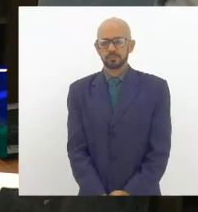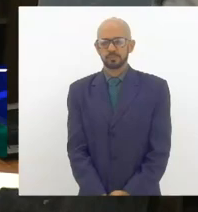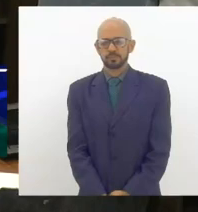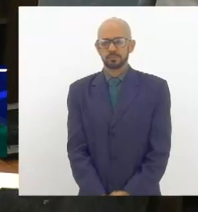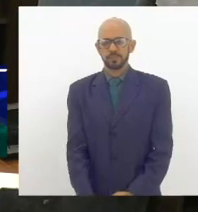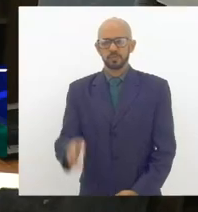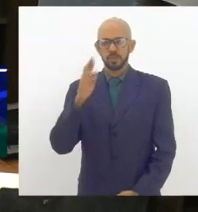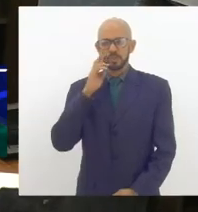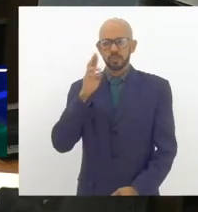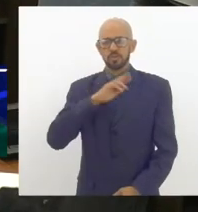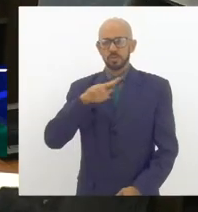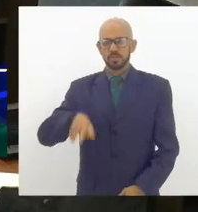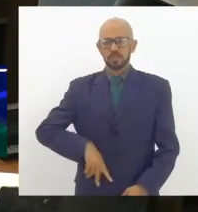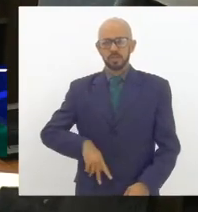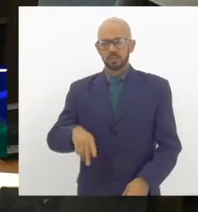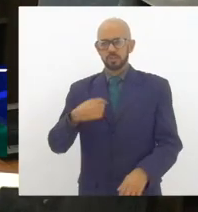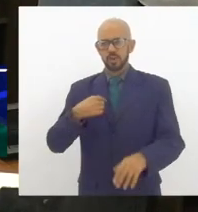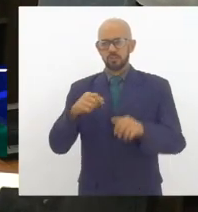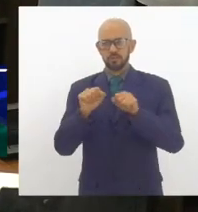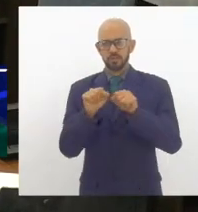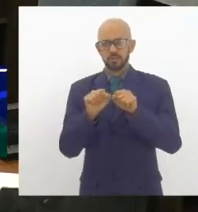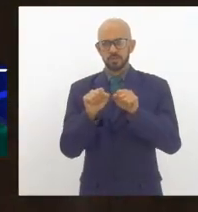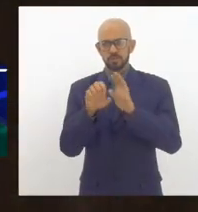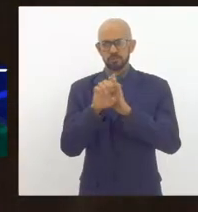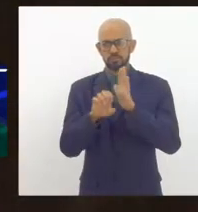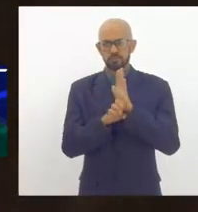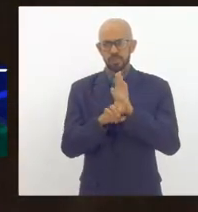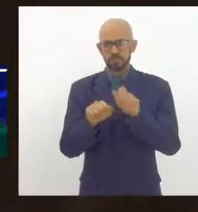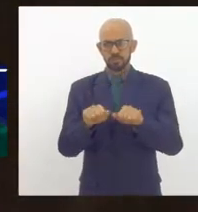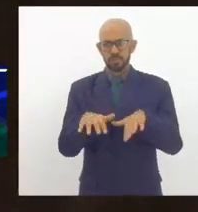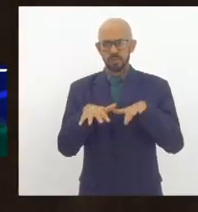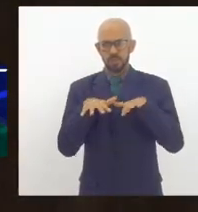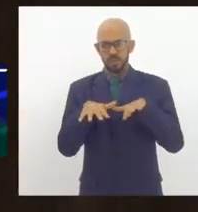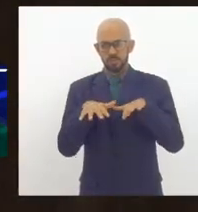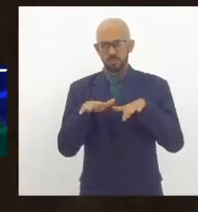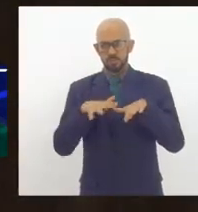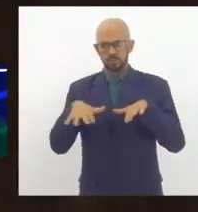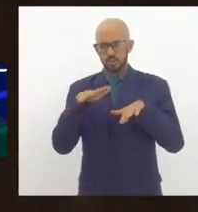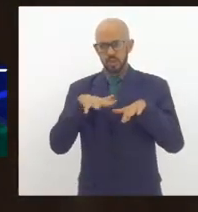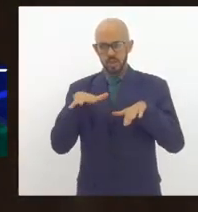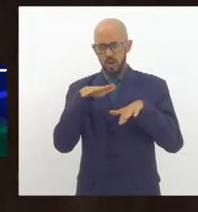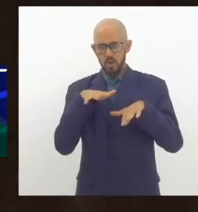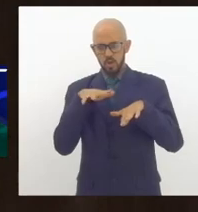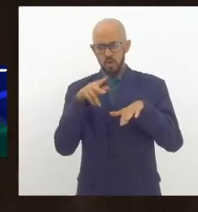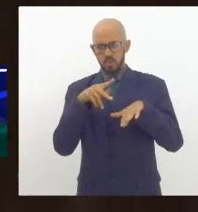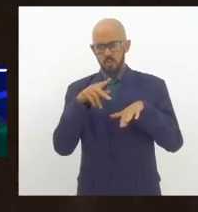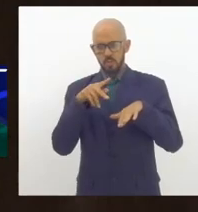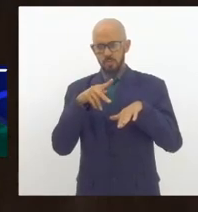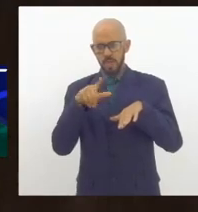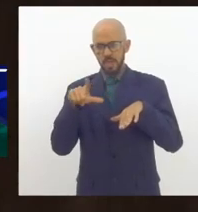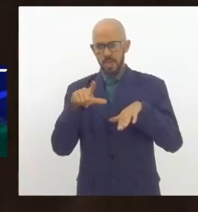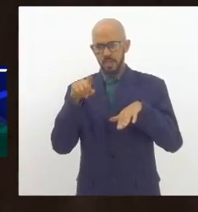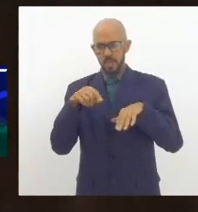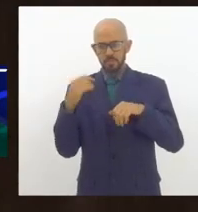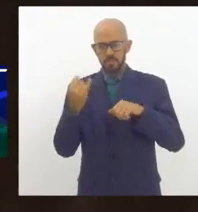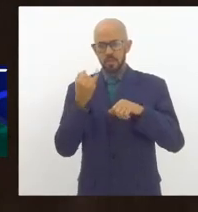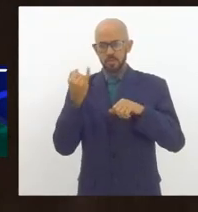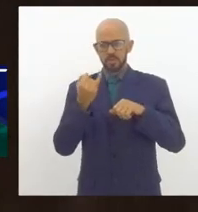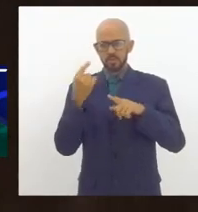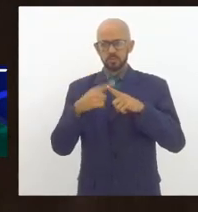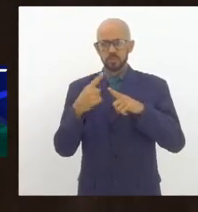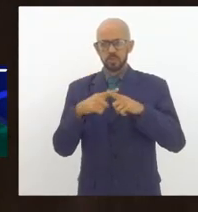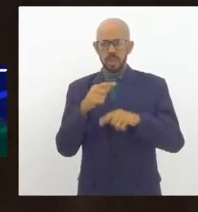o seu presidente eu fiz emendas de plenário no cômputo geral o projeto é um projeto importante envolve do Estudante